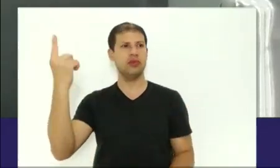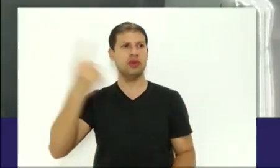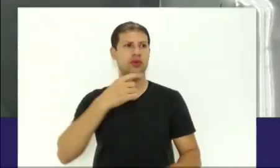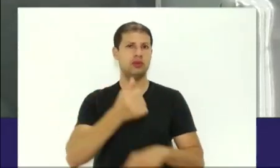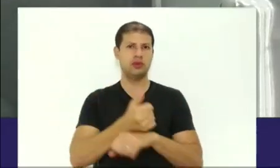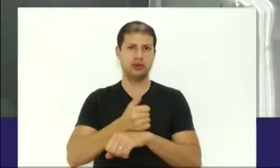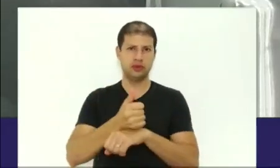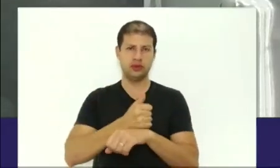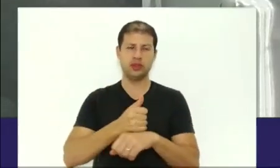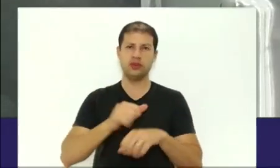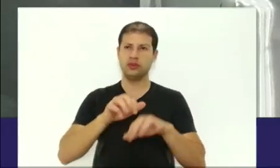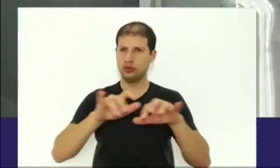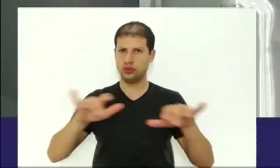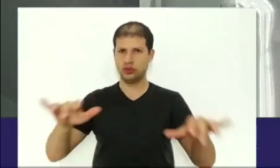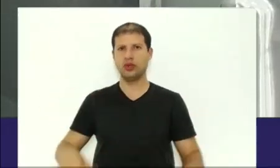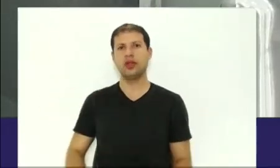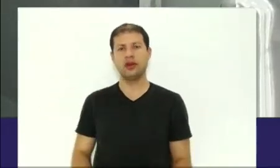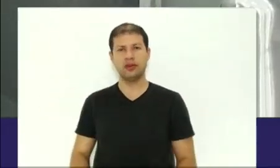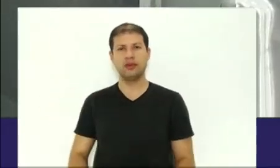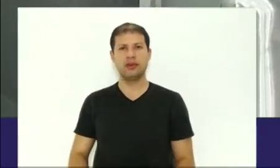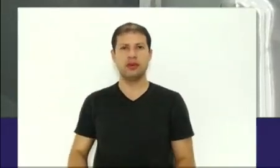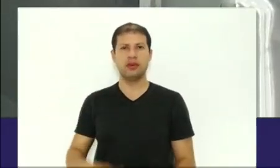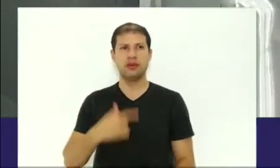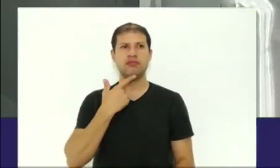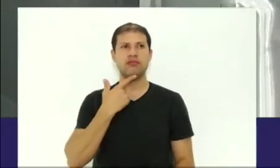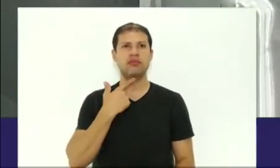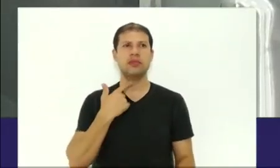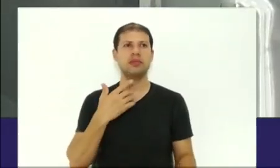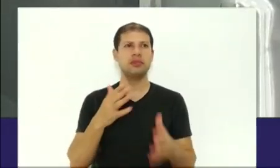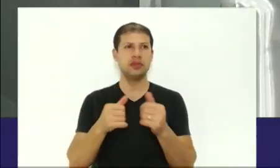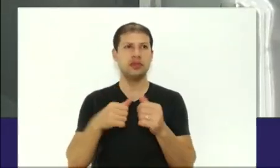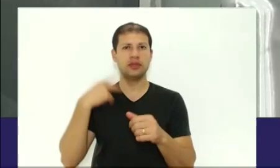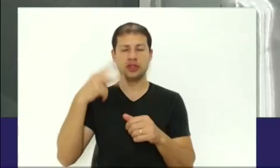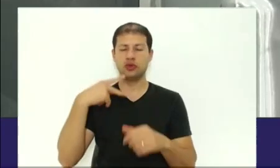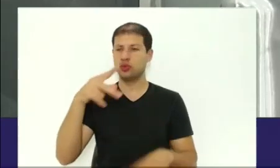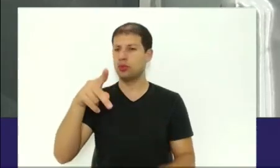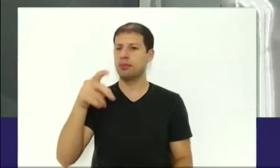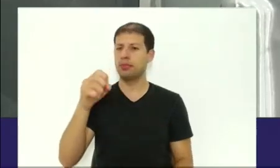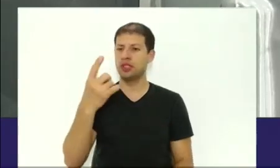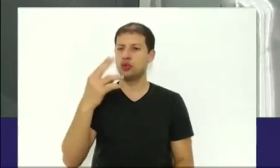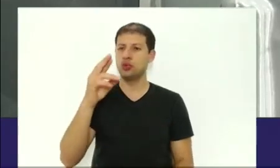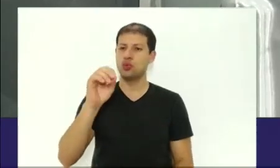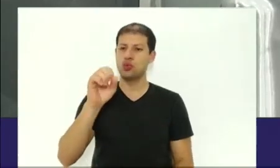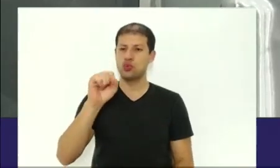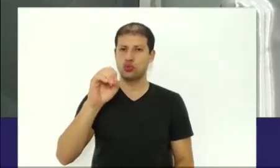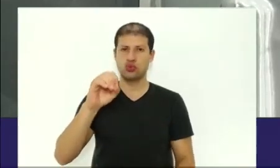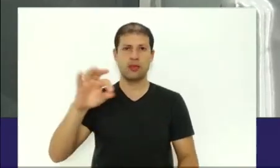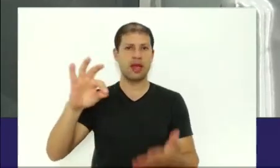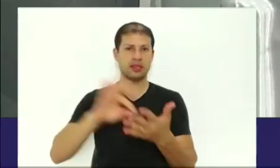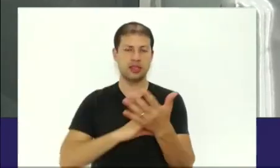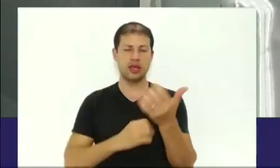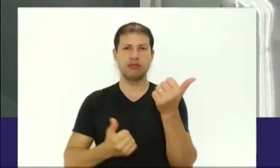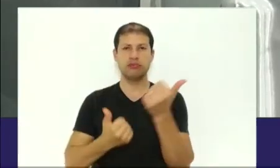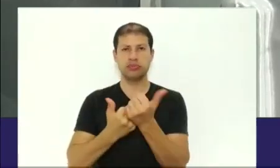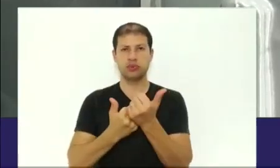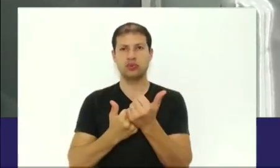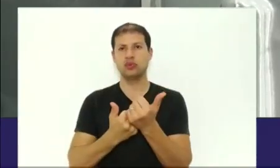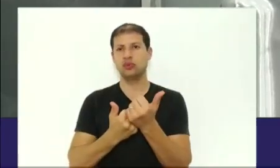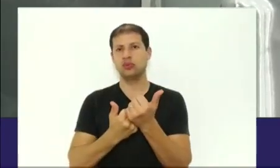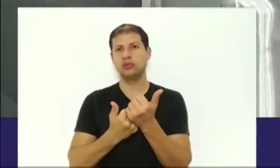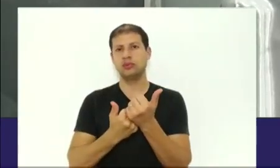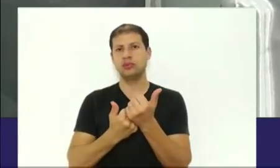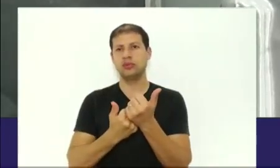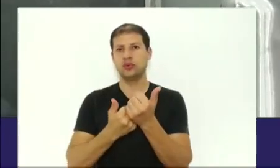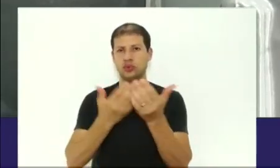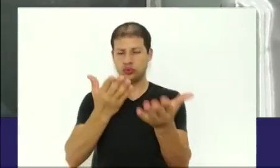escritório e gostaria de pedir para o vereador Pedroso para assinar essa moção em conjunto com Vossa